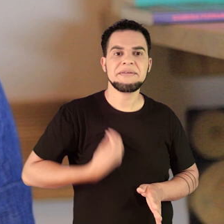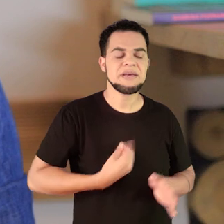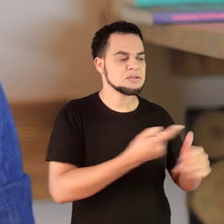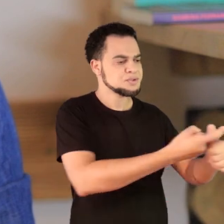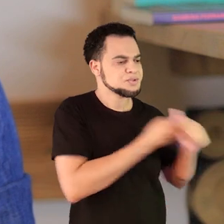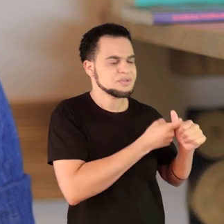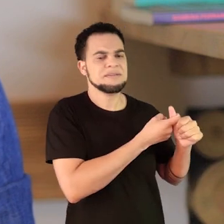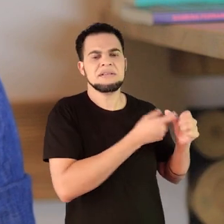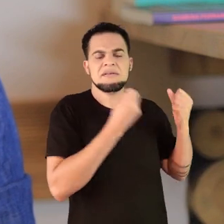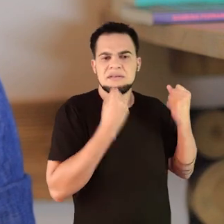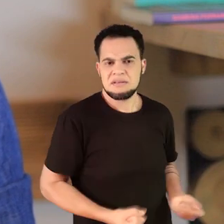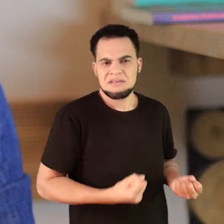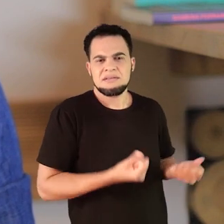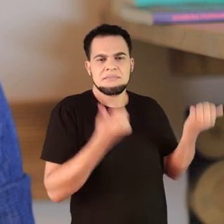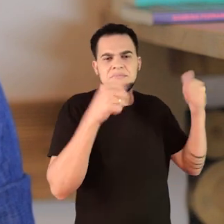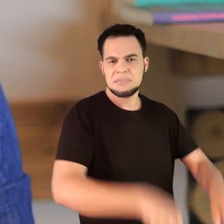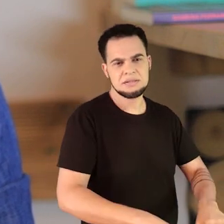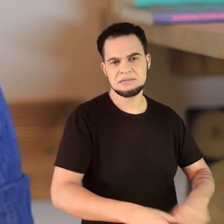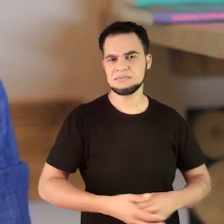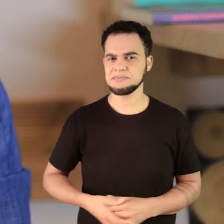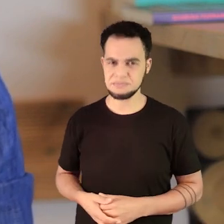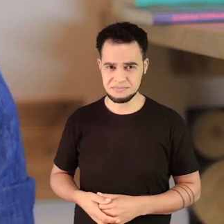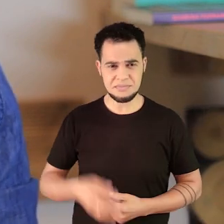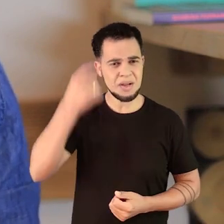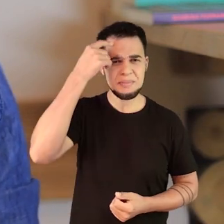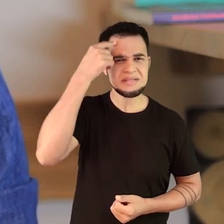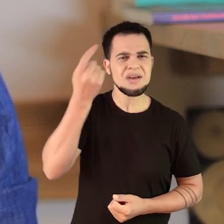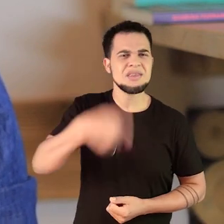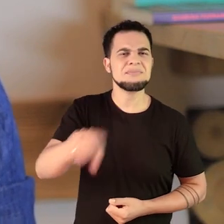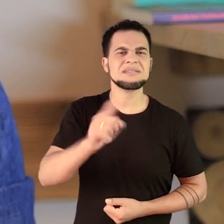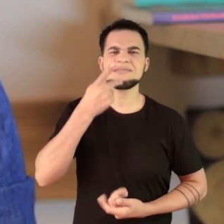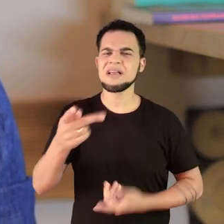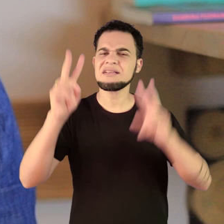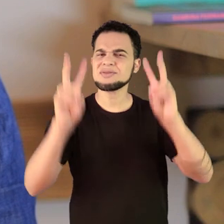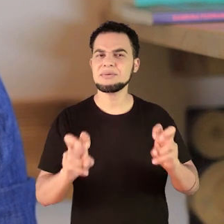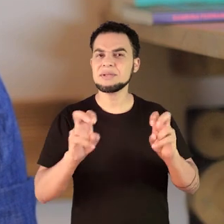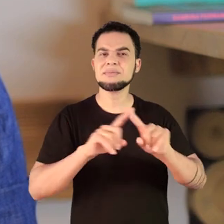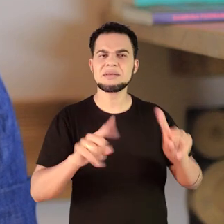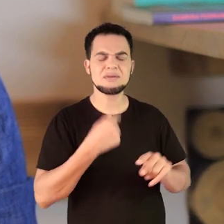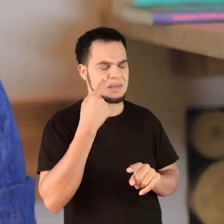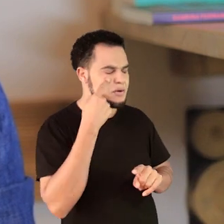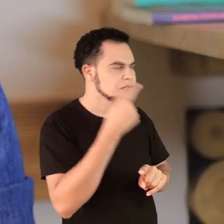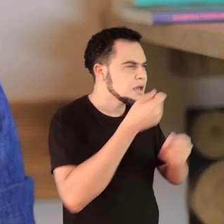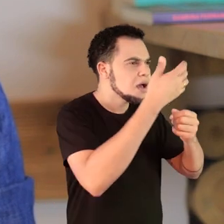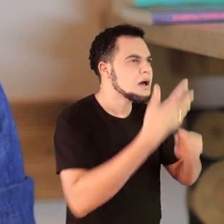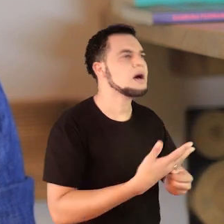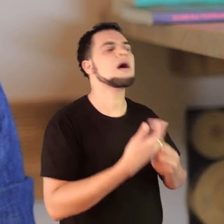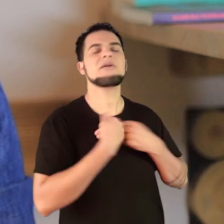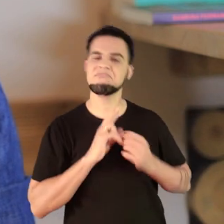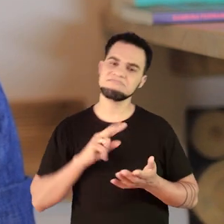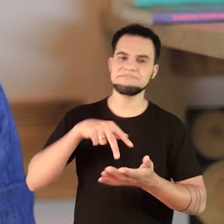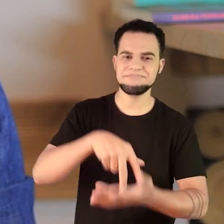sobreviver entre dívidas, sobrecarga, precarização. Pensei que eu não precisasse falar sobre isso até ver seu tweet e,